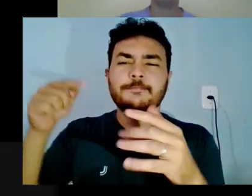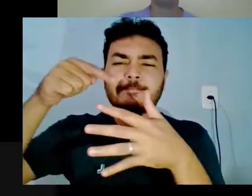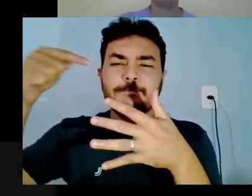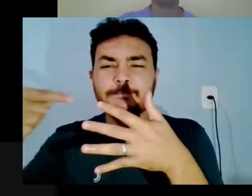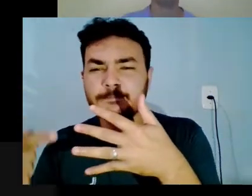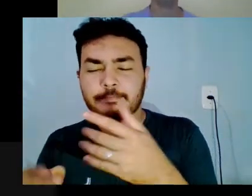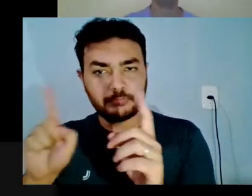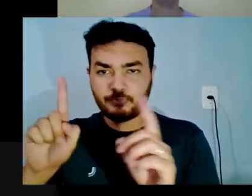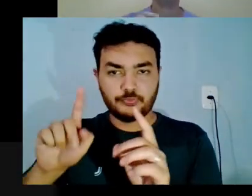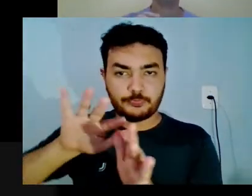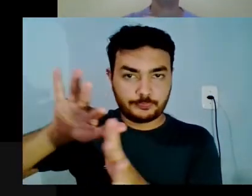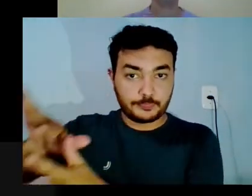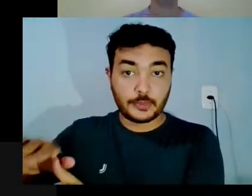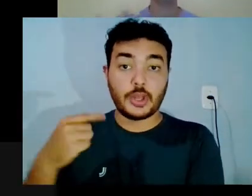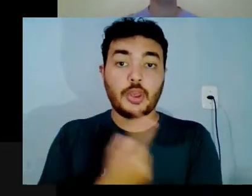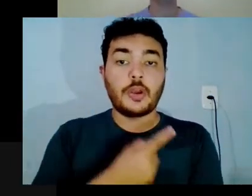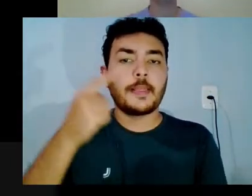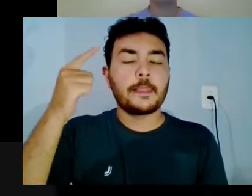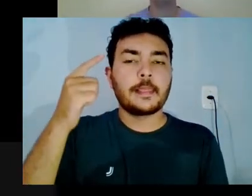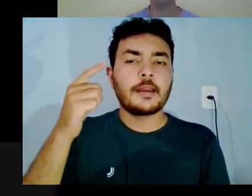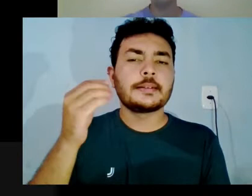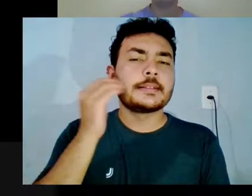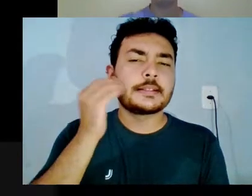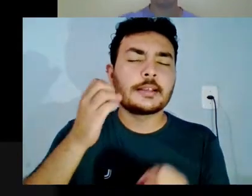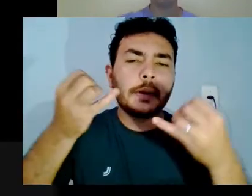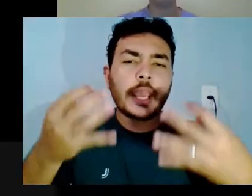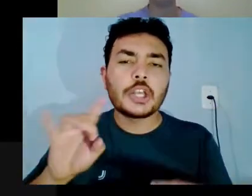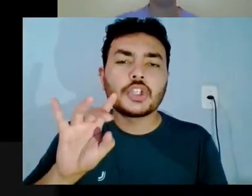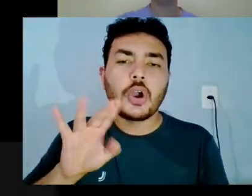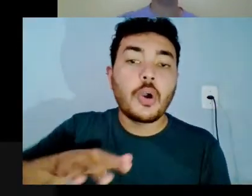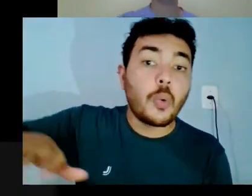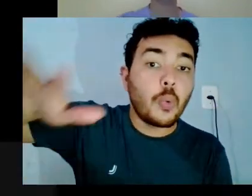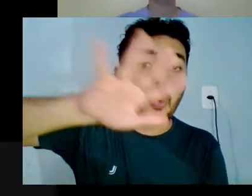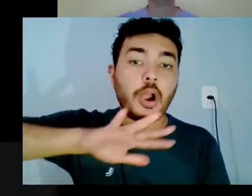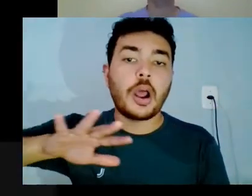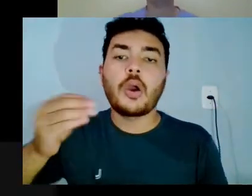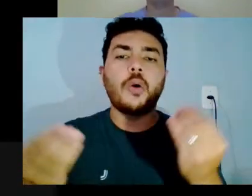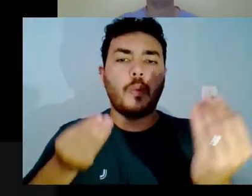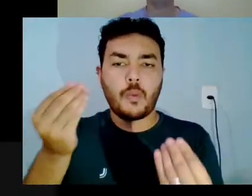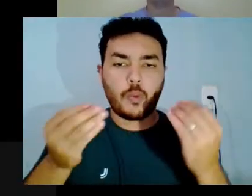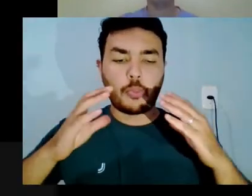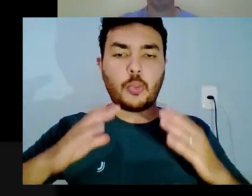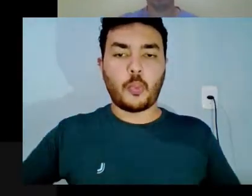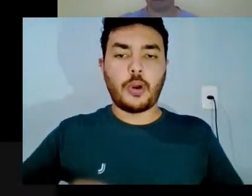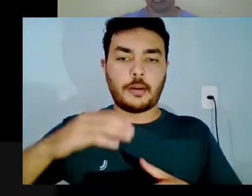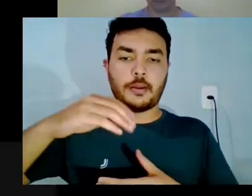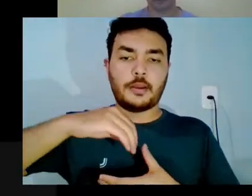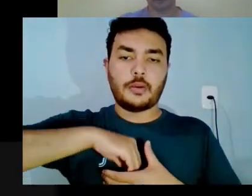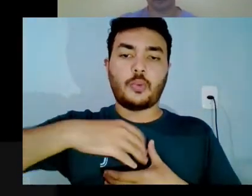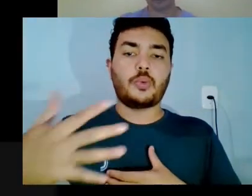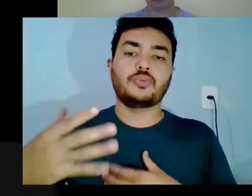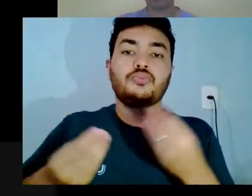às funções de onda. Nós vamos explicar apenas de maneira geral qual que é esse tipo de comportamento, tá? Que é a função de